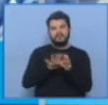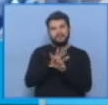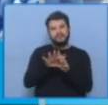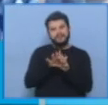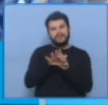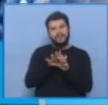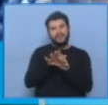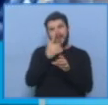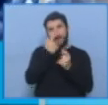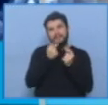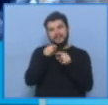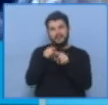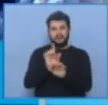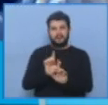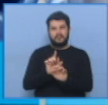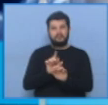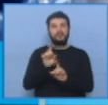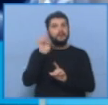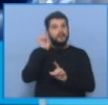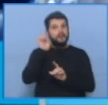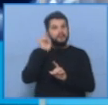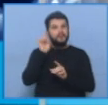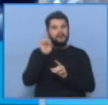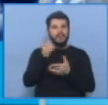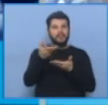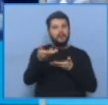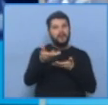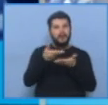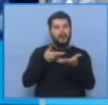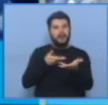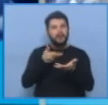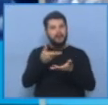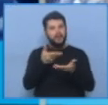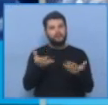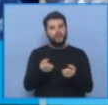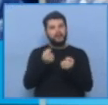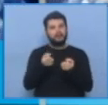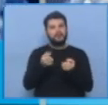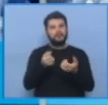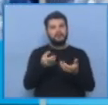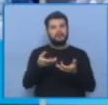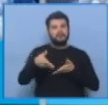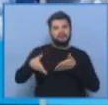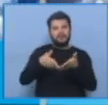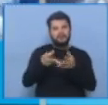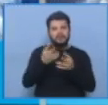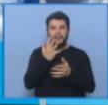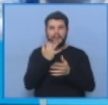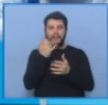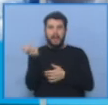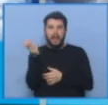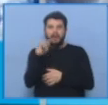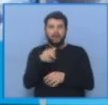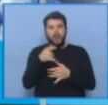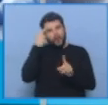situação semelhante a essa. E é importante dialogar sobre isso e conseguir estratégias para evitar que isso aconteça, para que depois